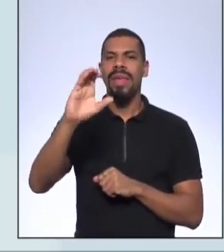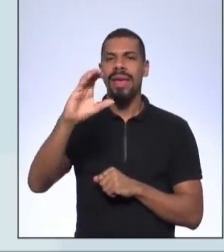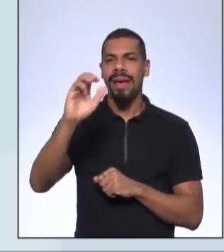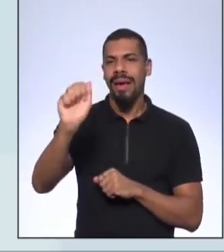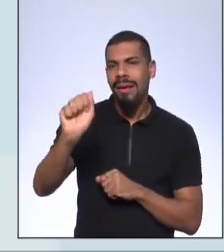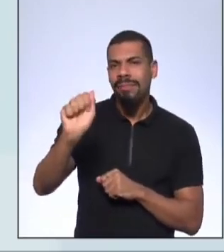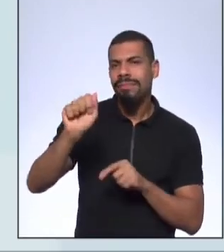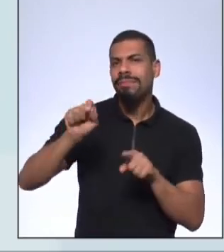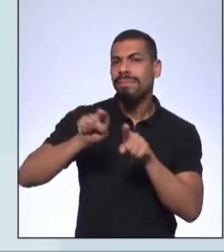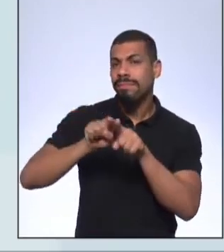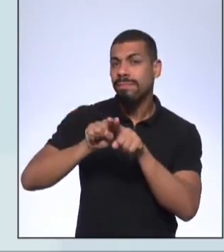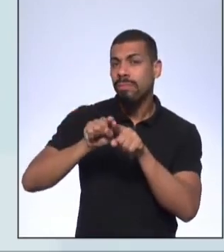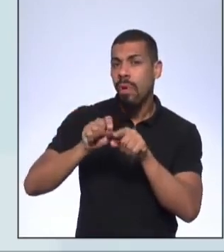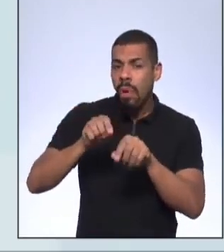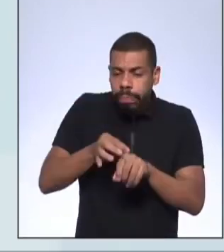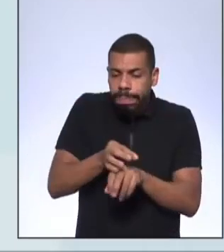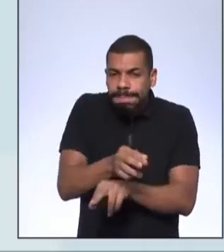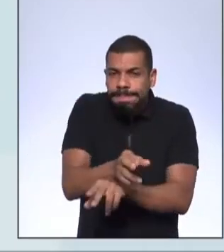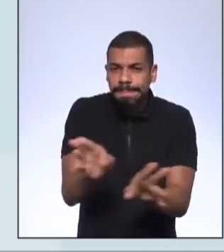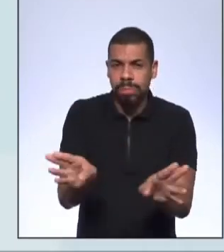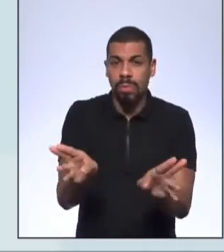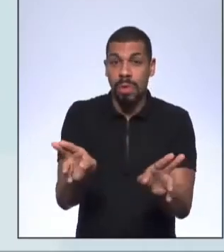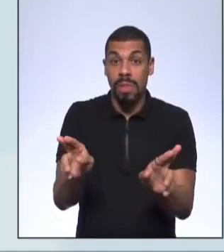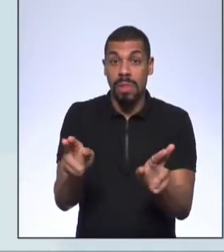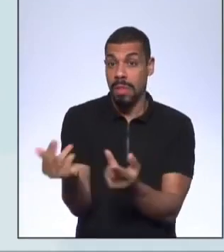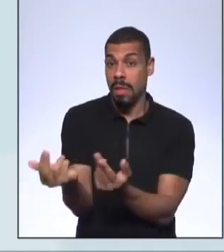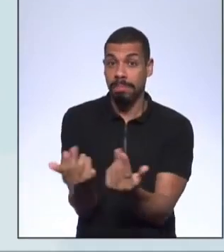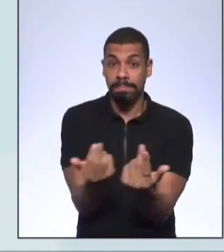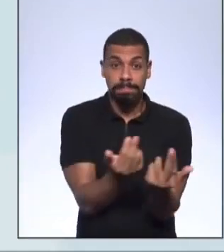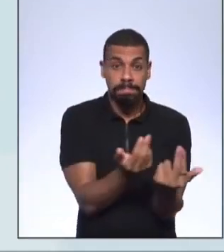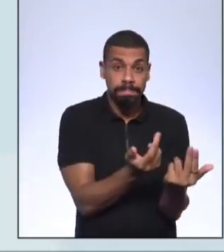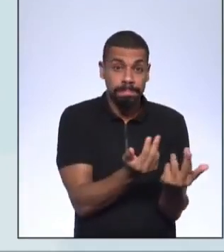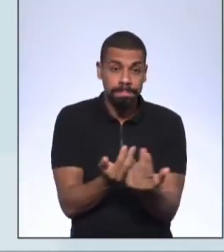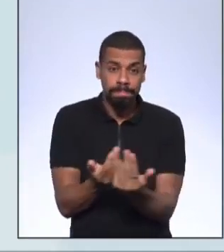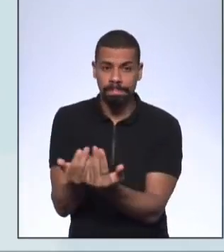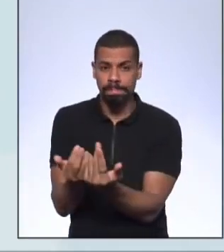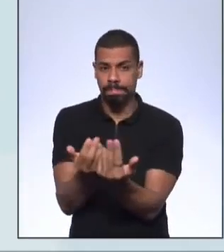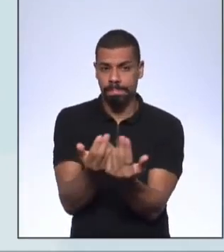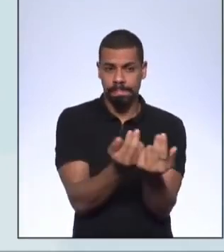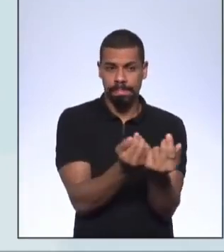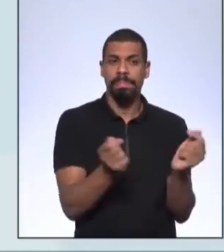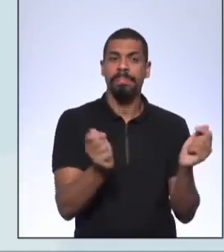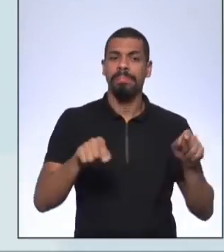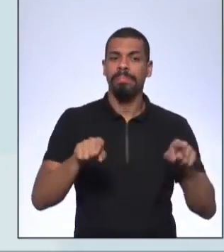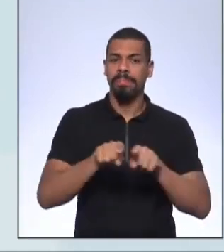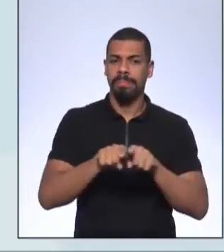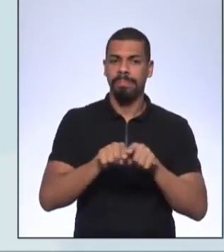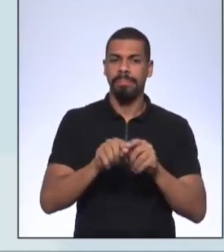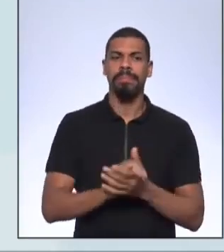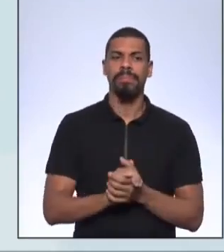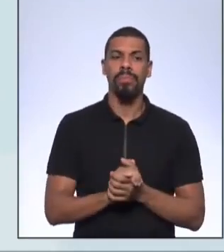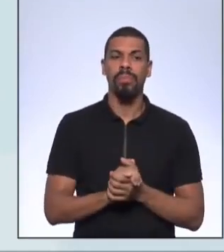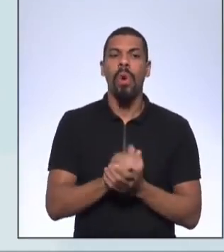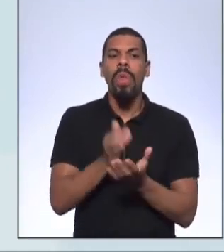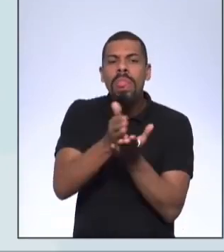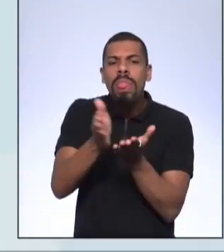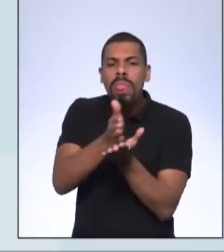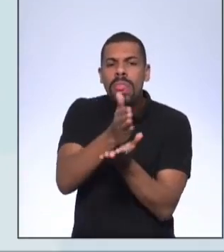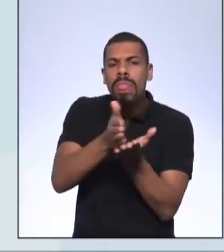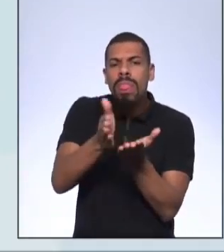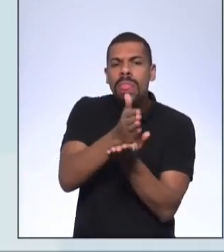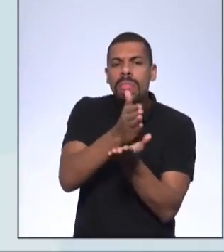outra agora sendo formada, se dividindo. No período que a gente chama de telófase, é o período que ocorre o processo de divisão